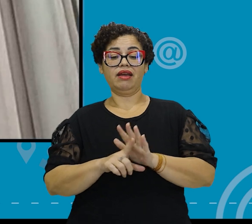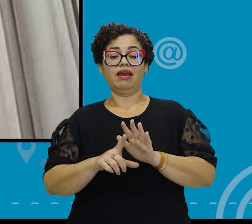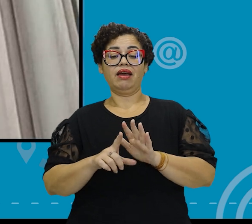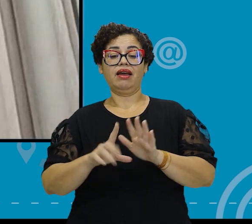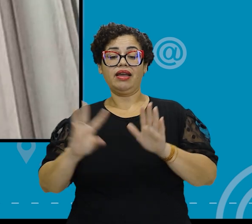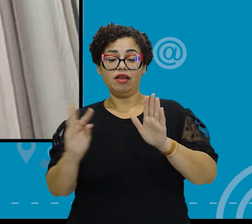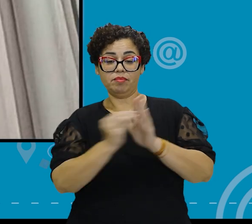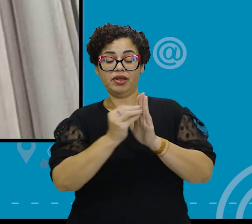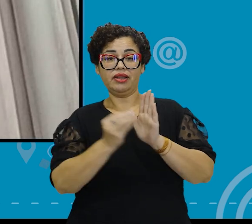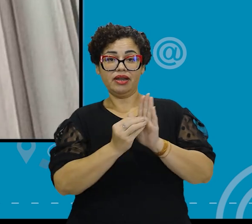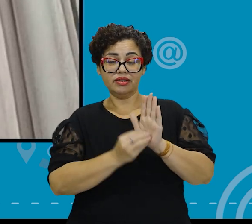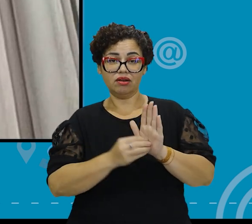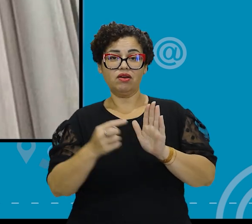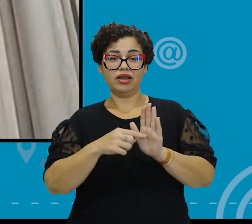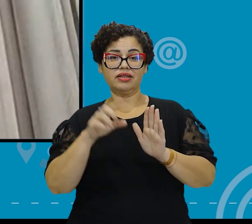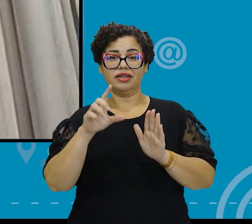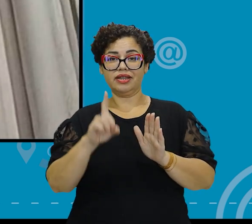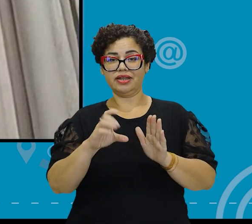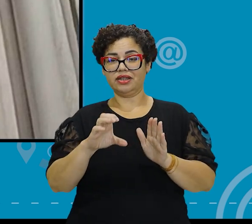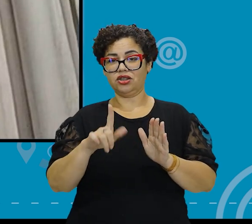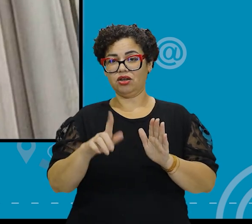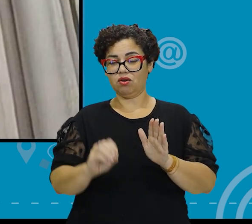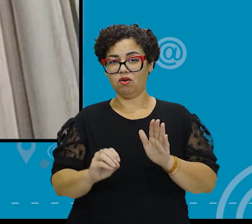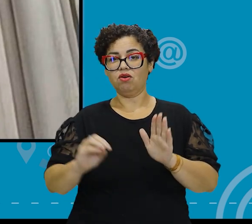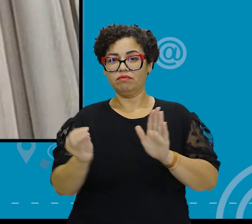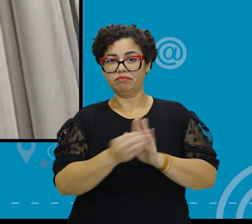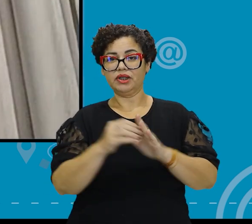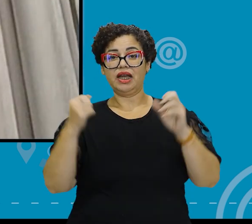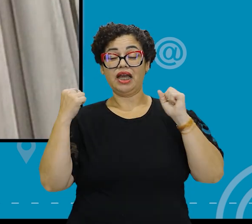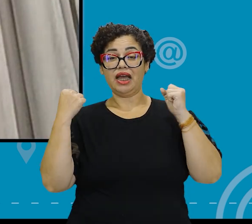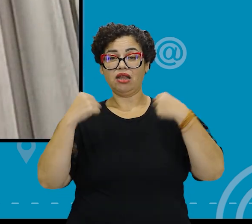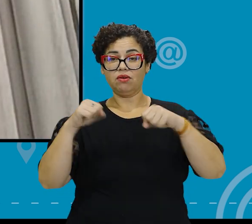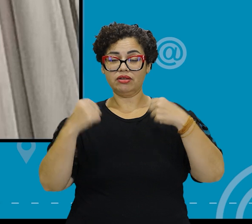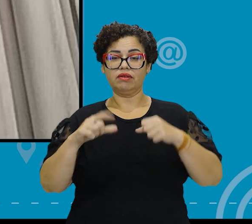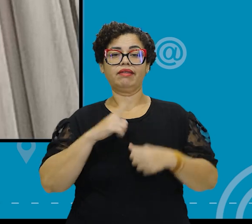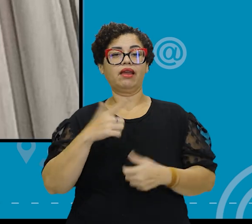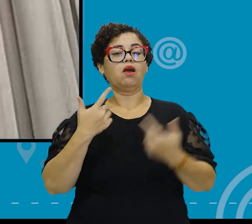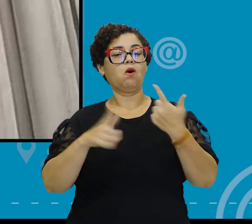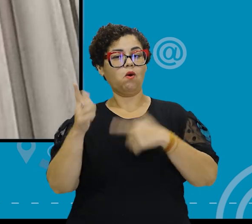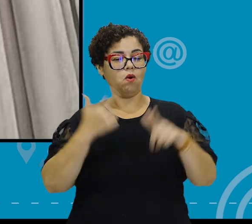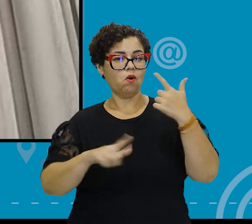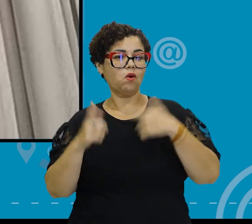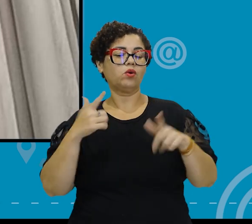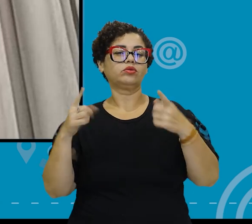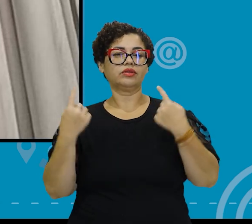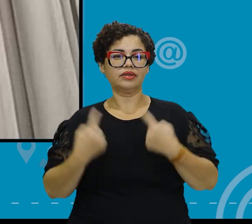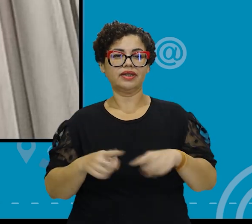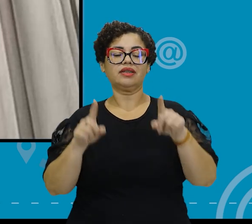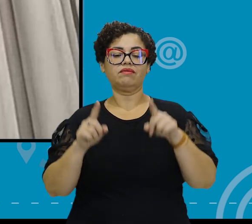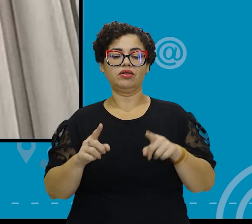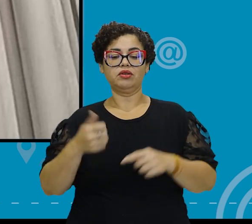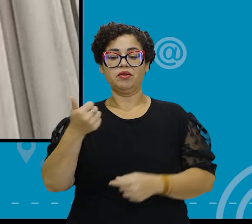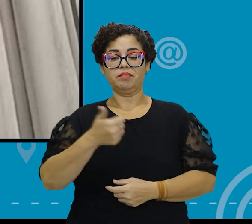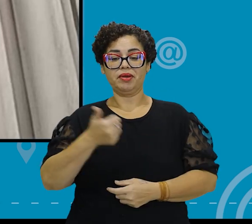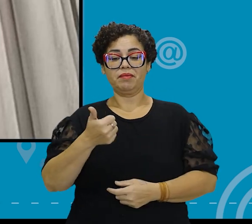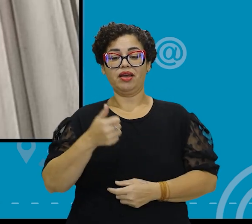da implantação do DCGO, especificamente da educação física, nós temos também outros desafios. E o primeiro que eu vou